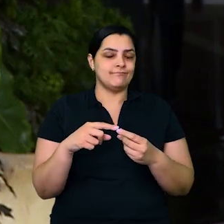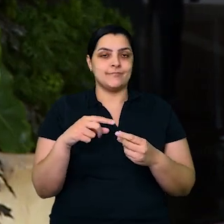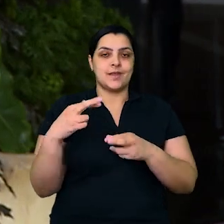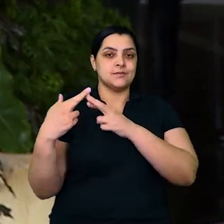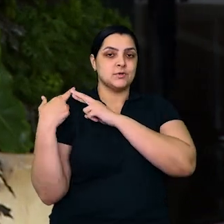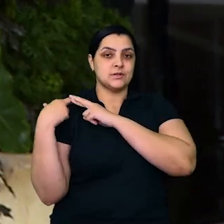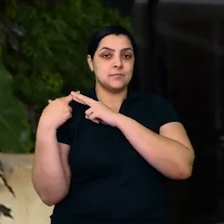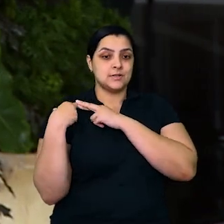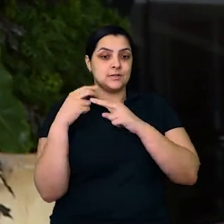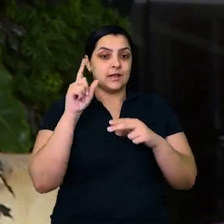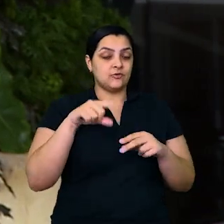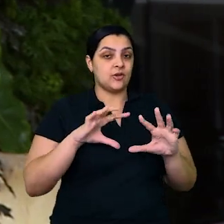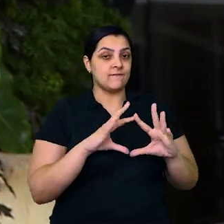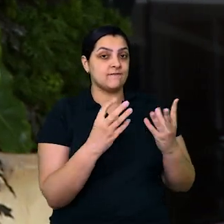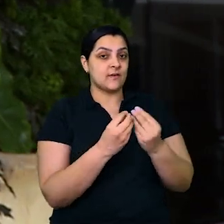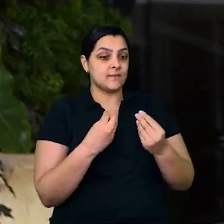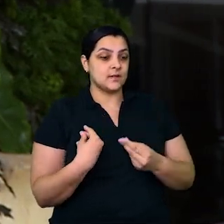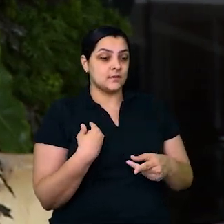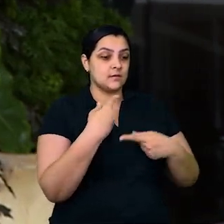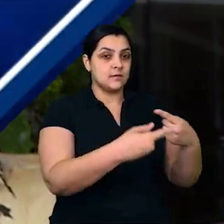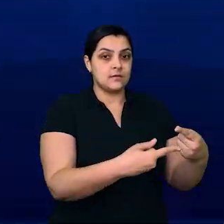a responsabilidade do familiar.